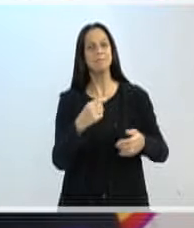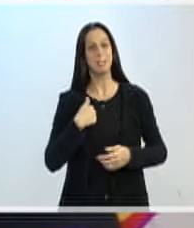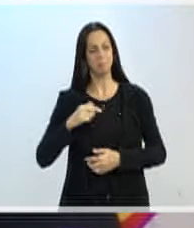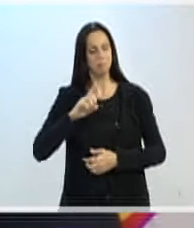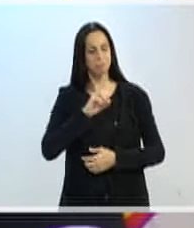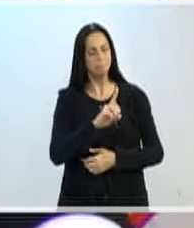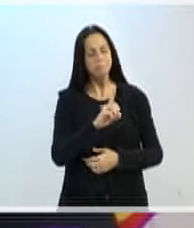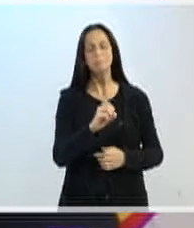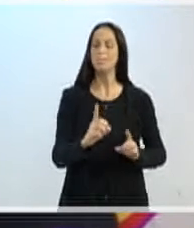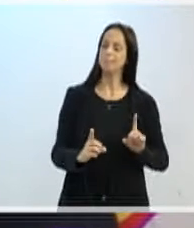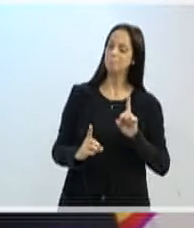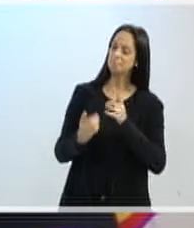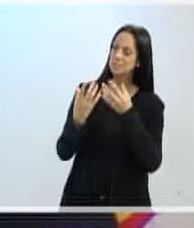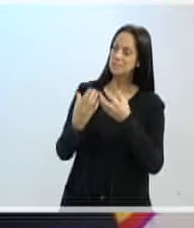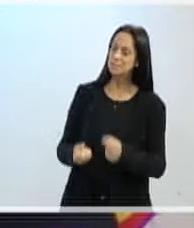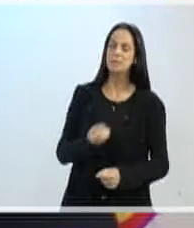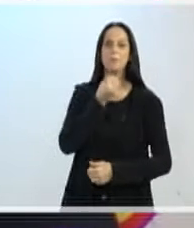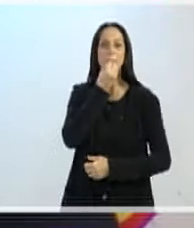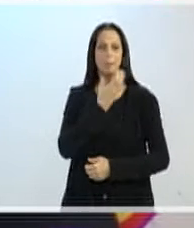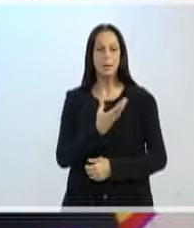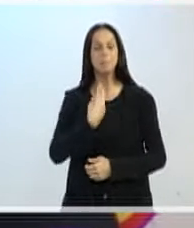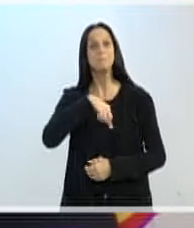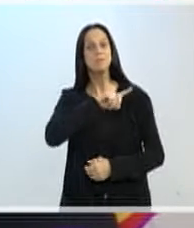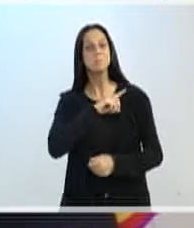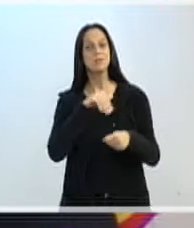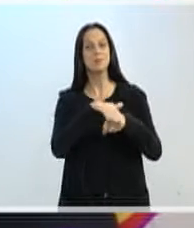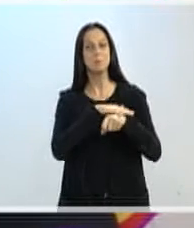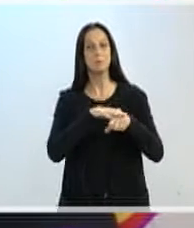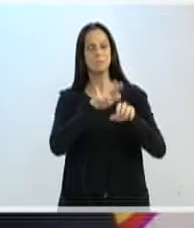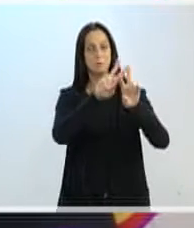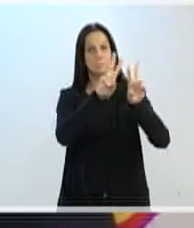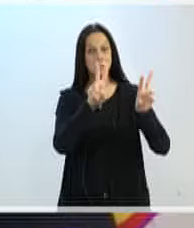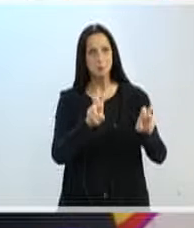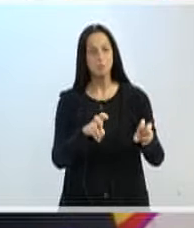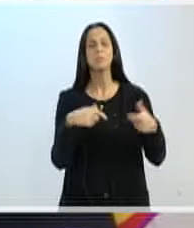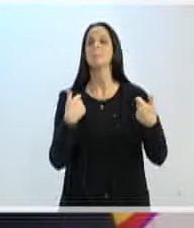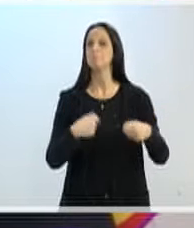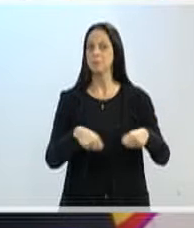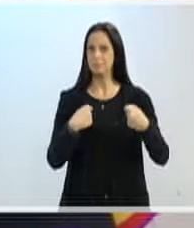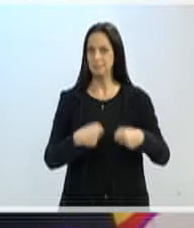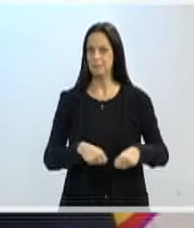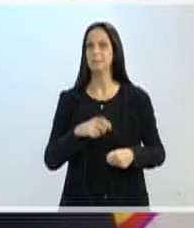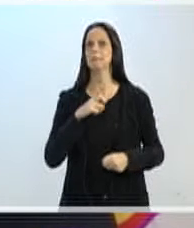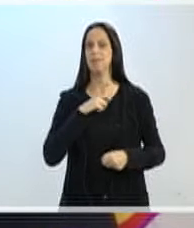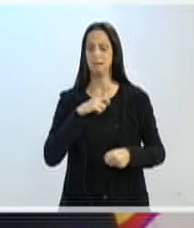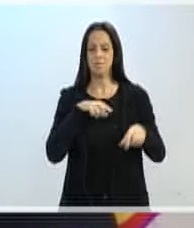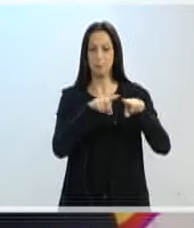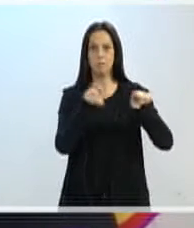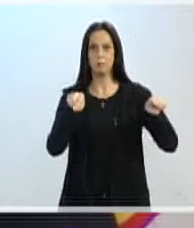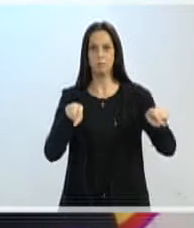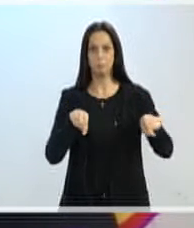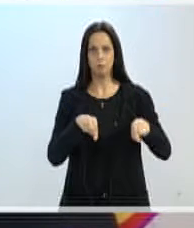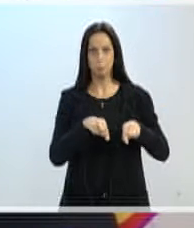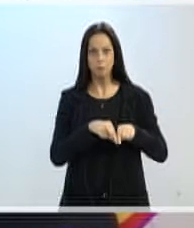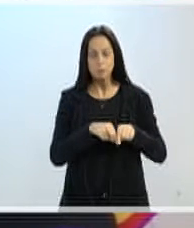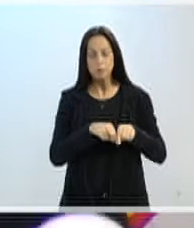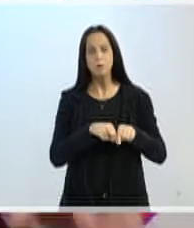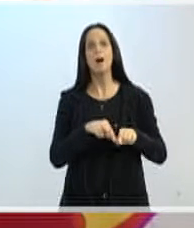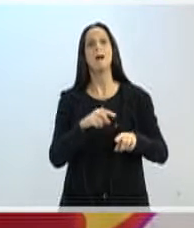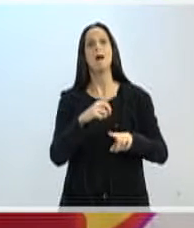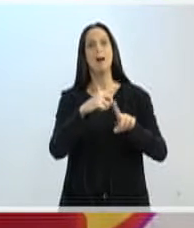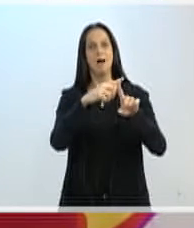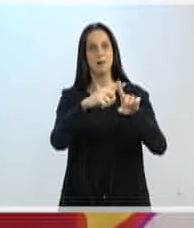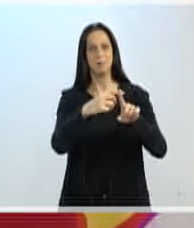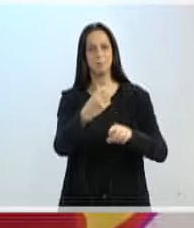entidades, entre elas a necessidade de habilitação do setor de radiologia, que está ocioso há pelo